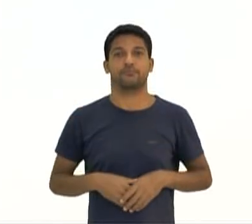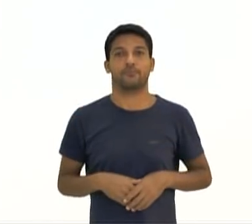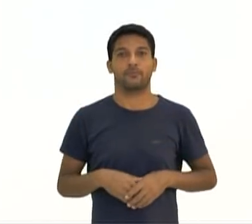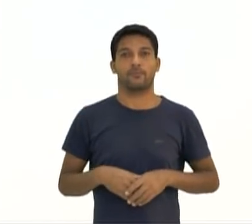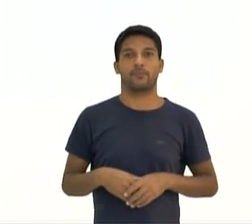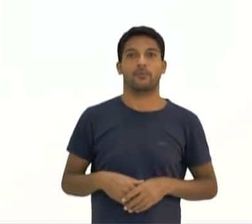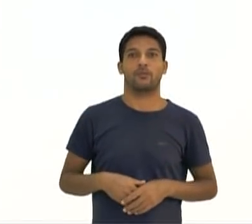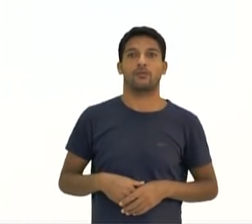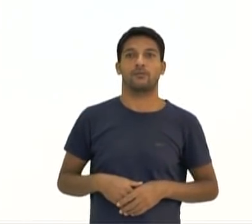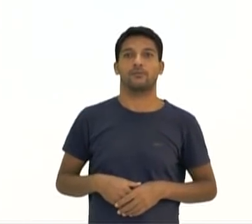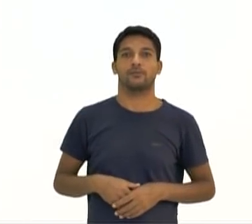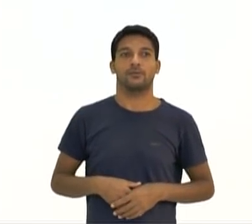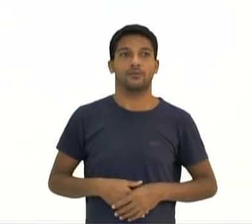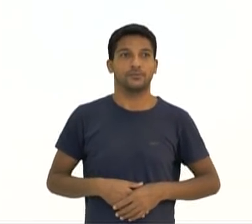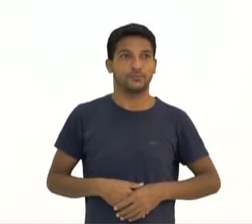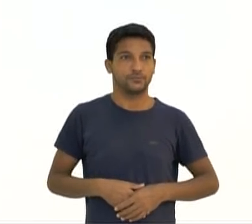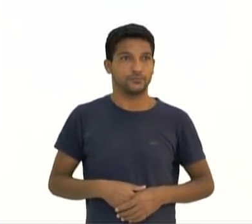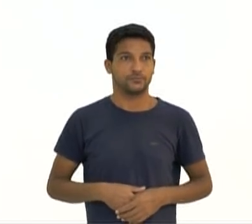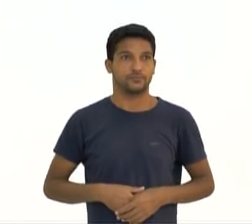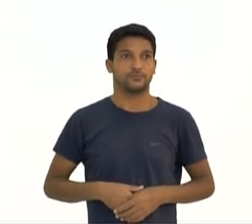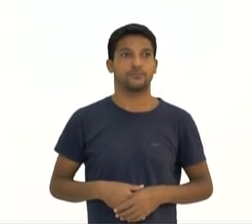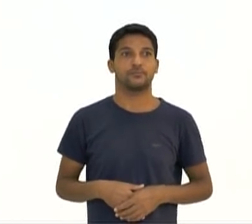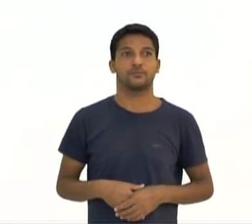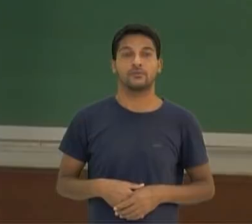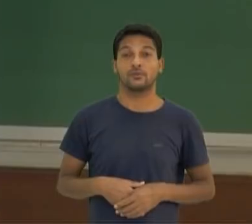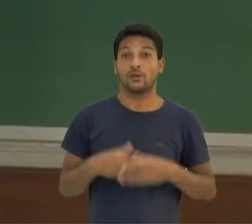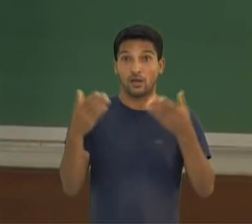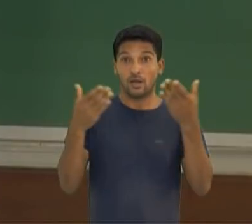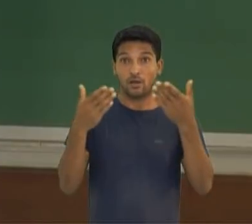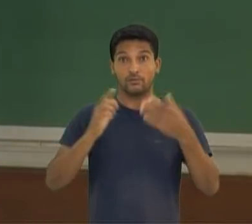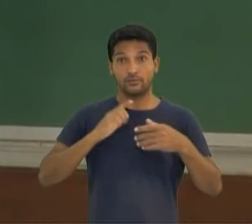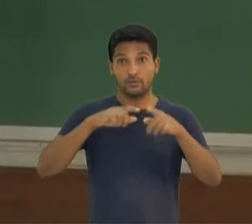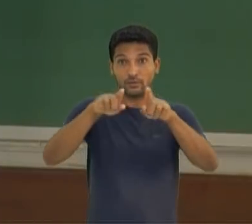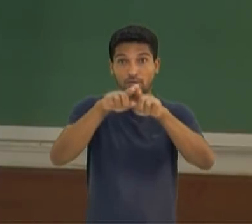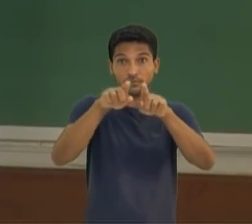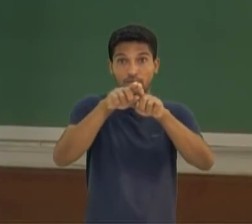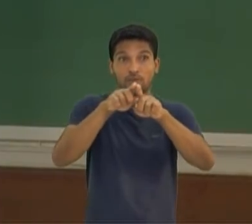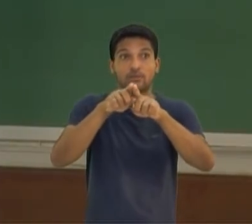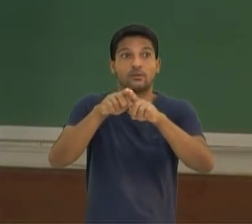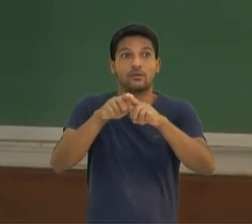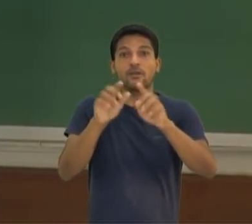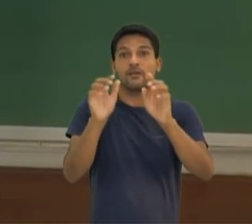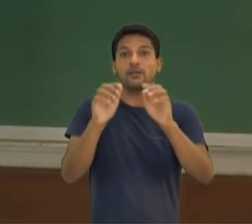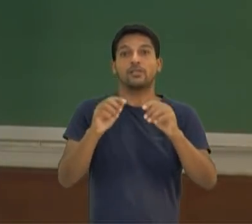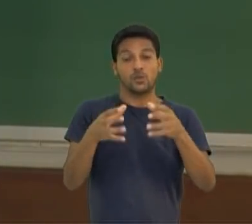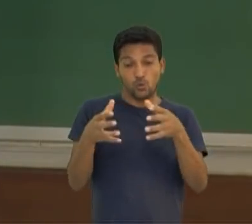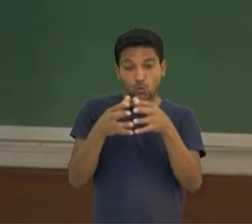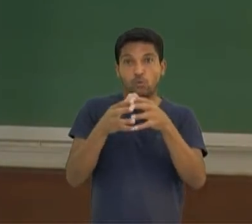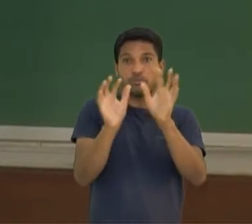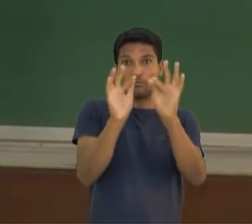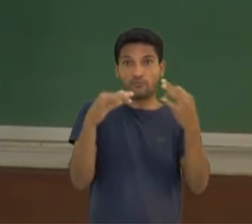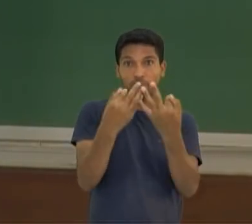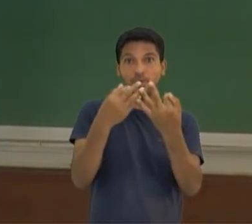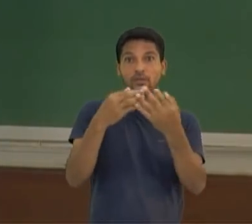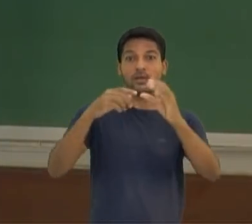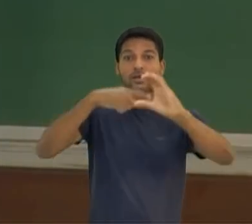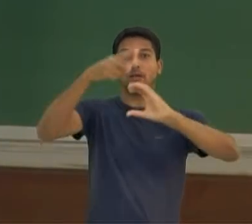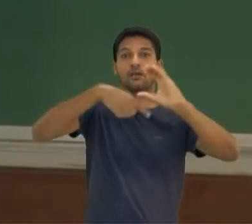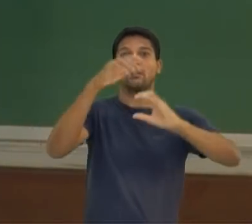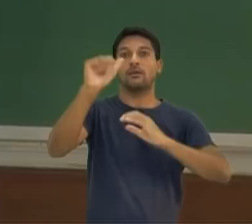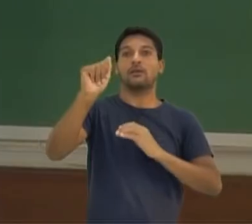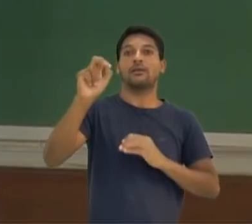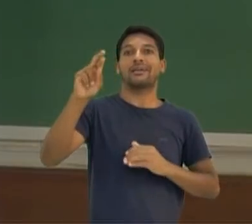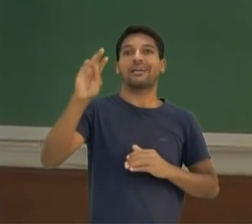então. E aí, pessoal, nós temos também a questão da família do carbono, né? Que é o